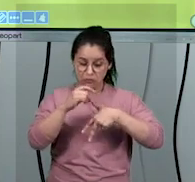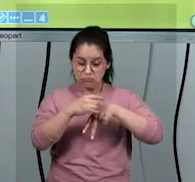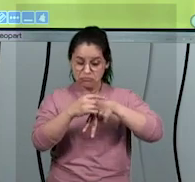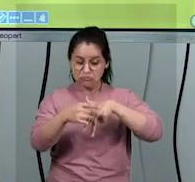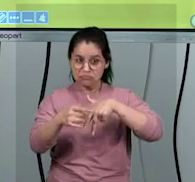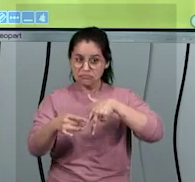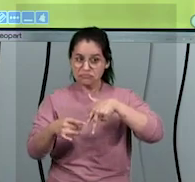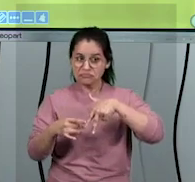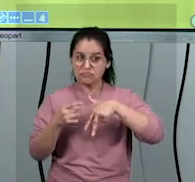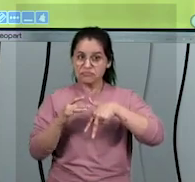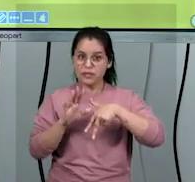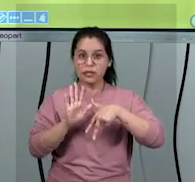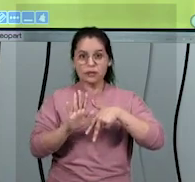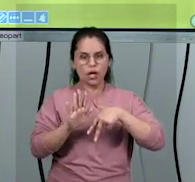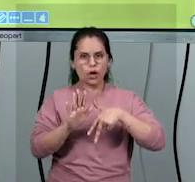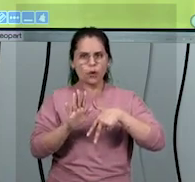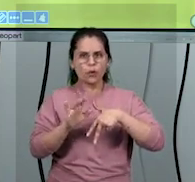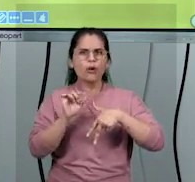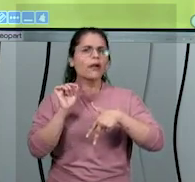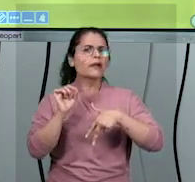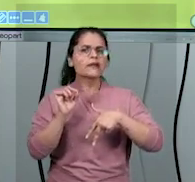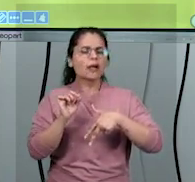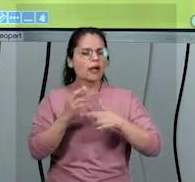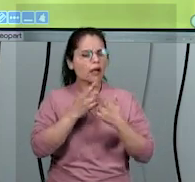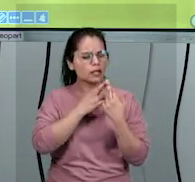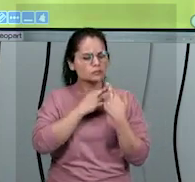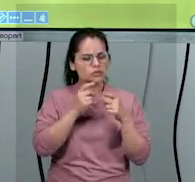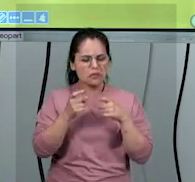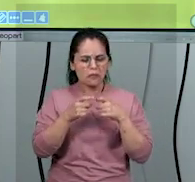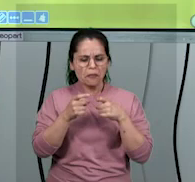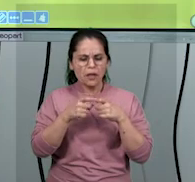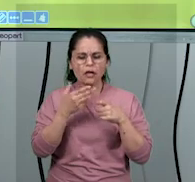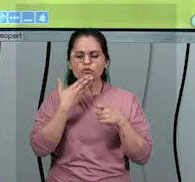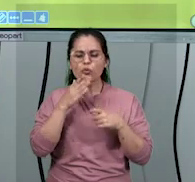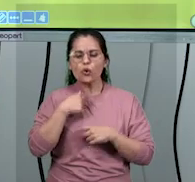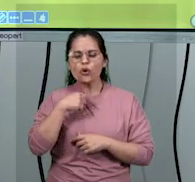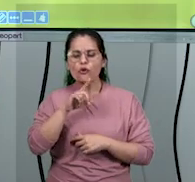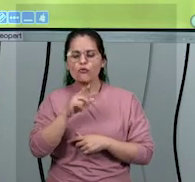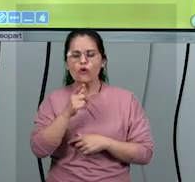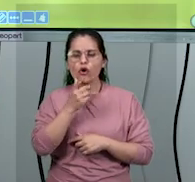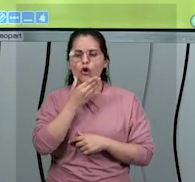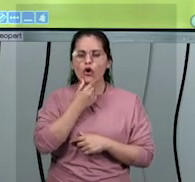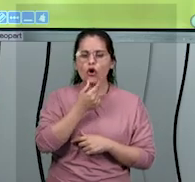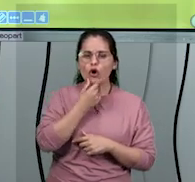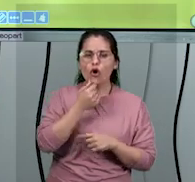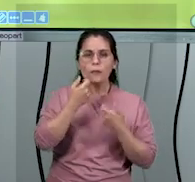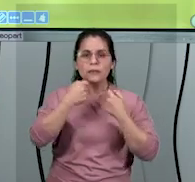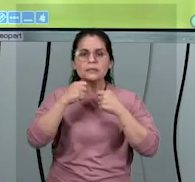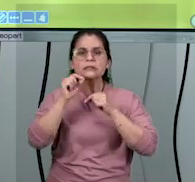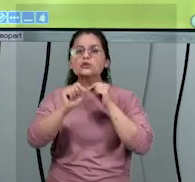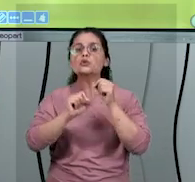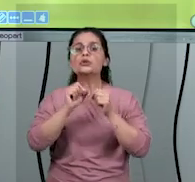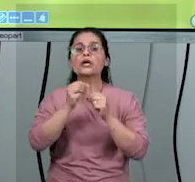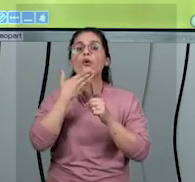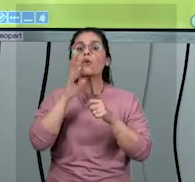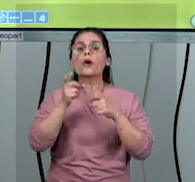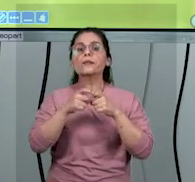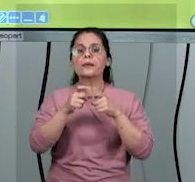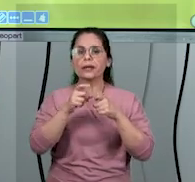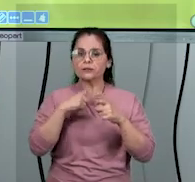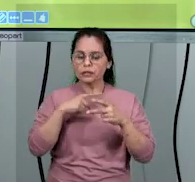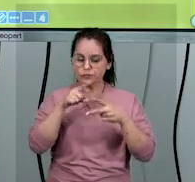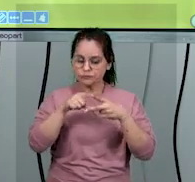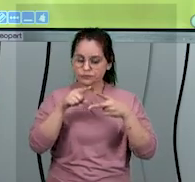específico. Para cuidar do sistema reprodutor masculino, nós temos duas opções, depende do